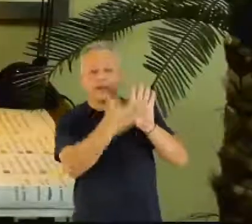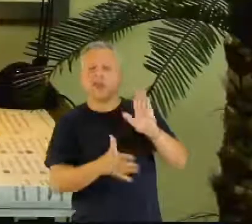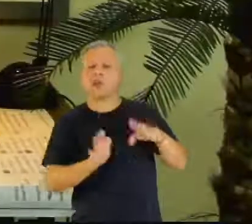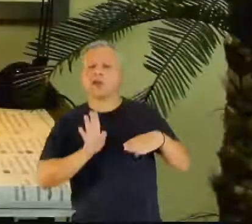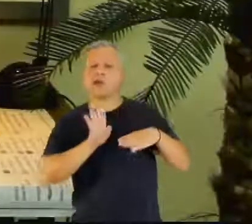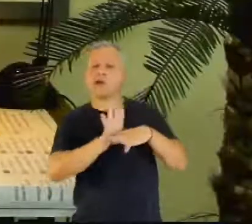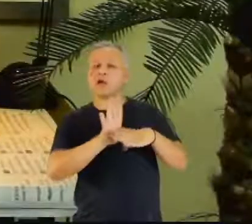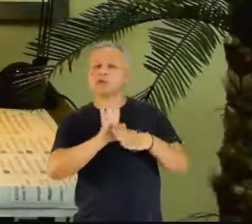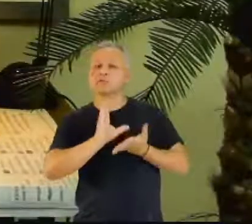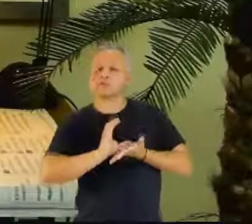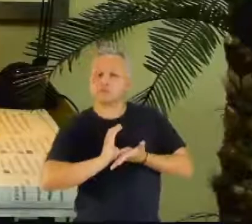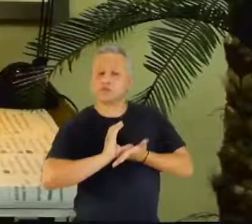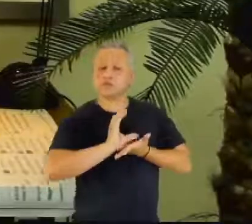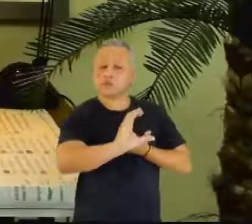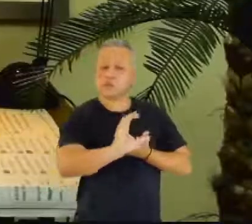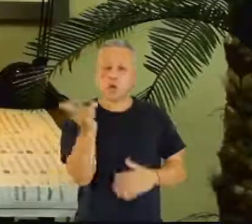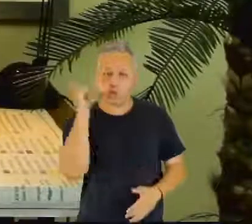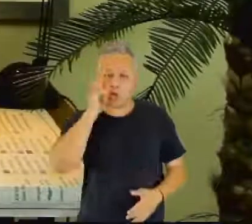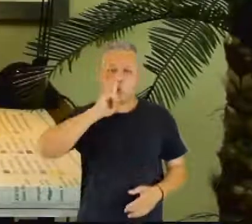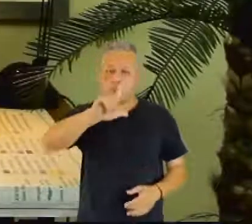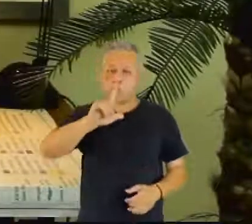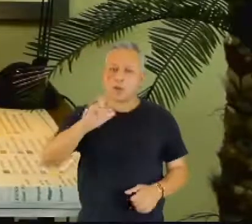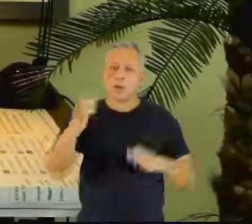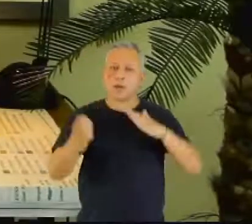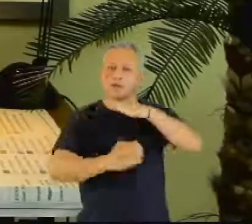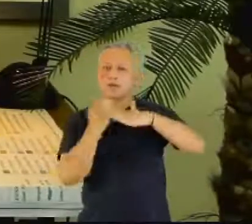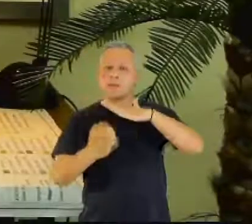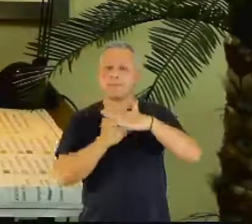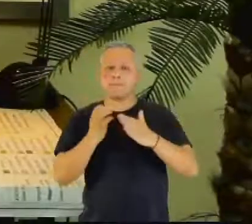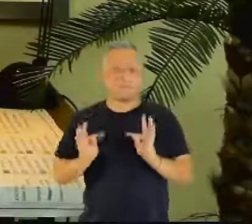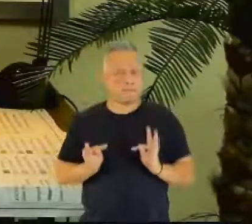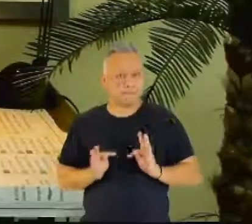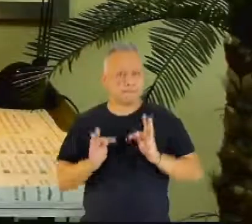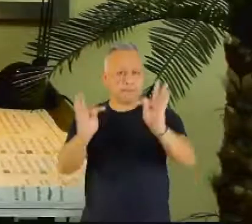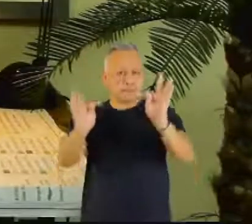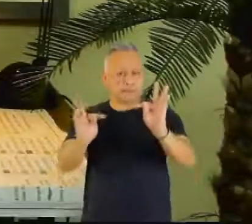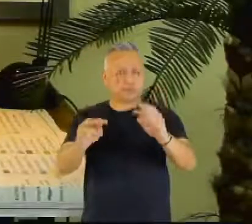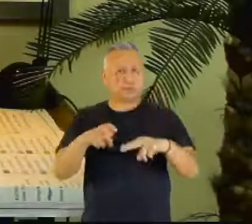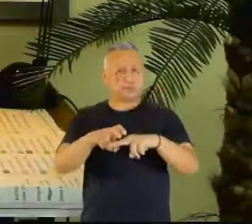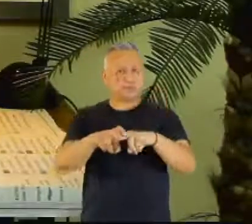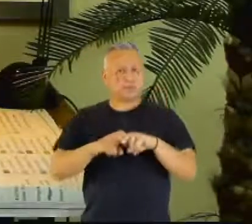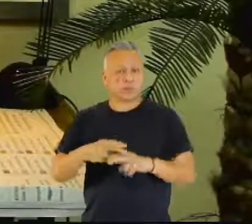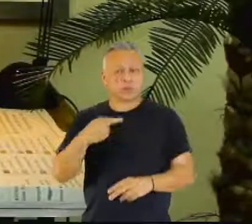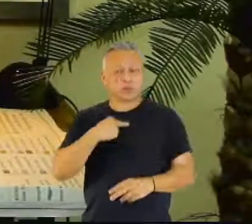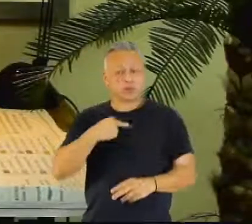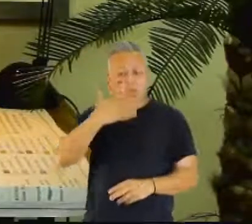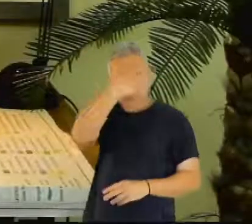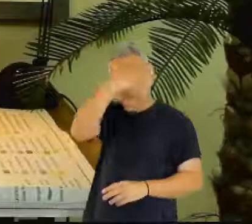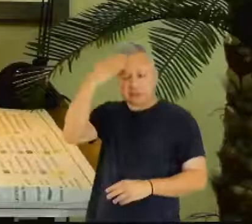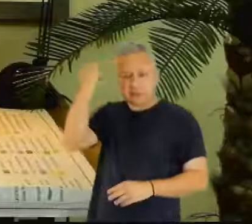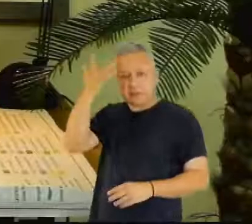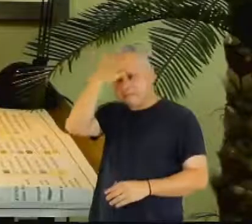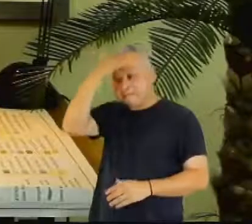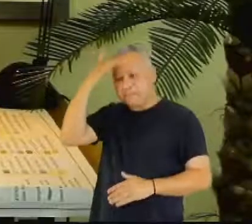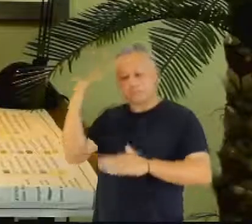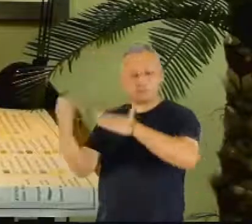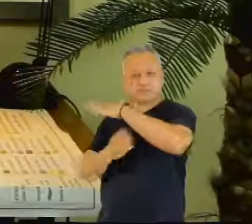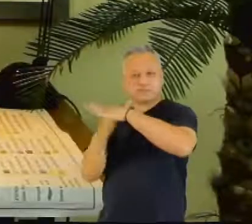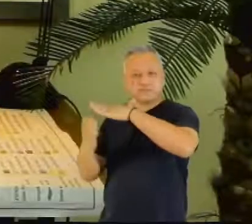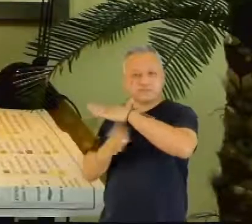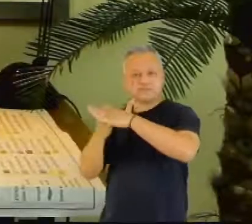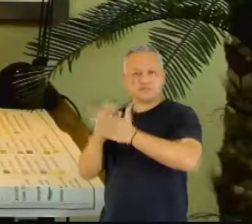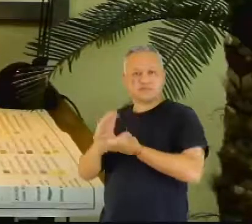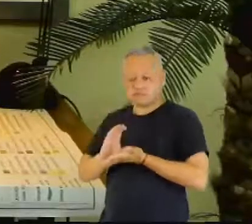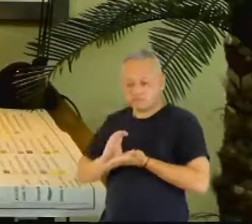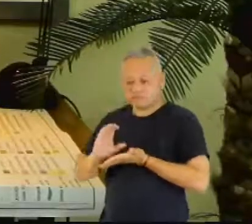e investimentos na viabilização de empresas de tecnologia, pois não podemos esquecer dos empresários que investem